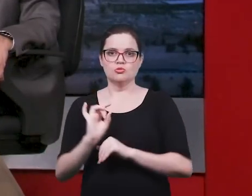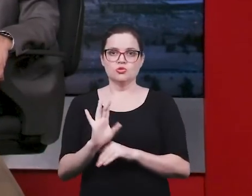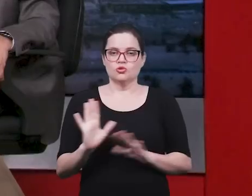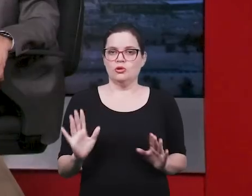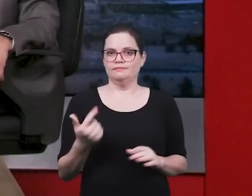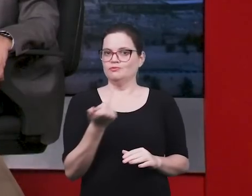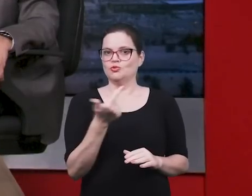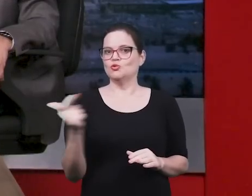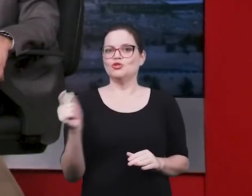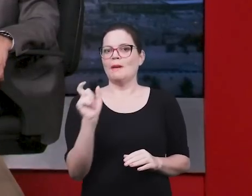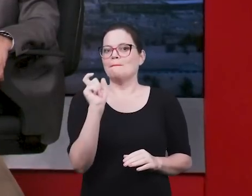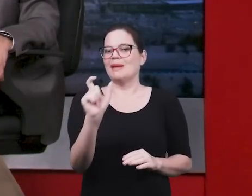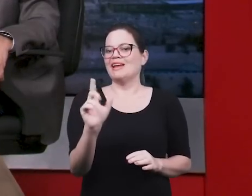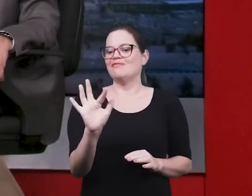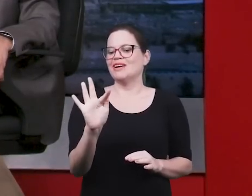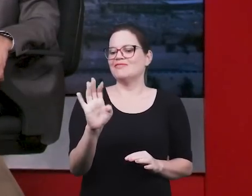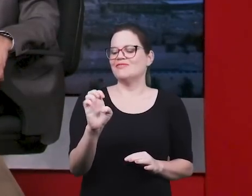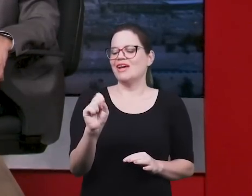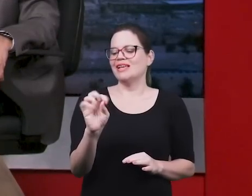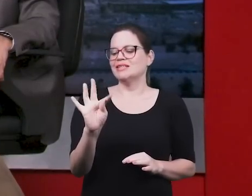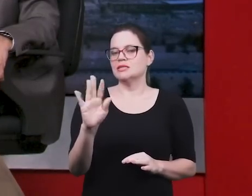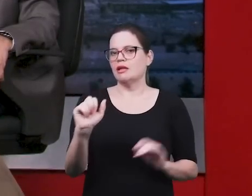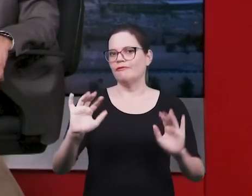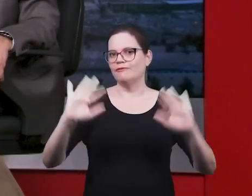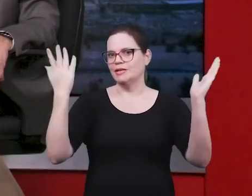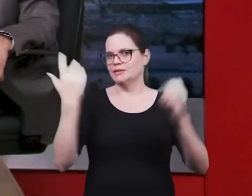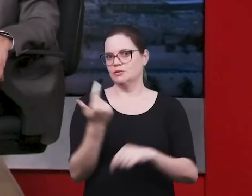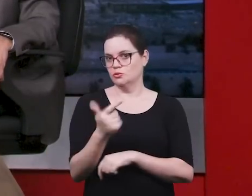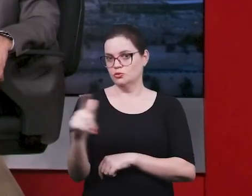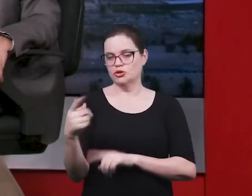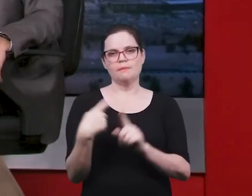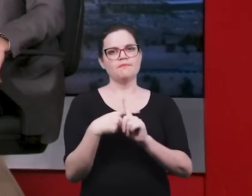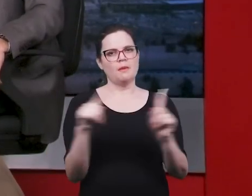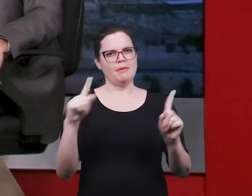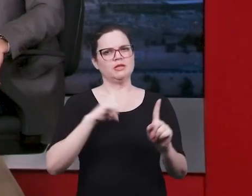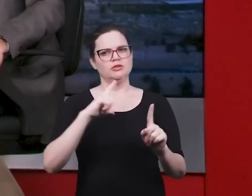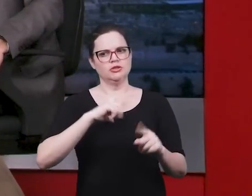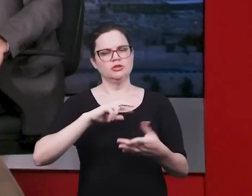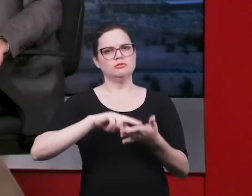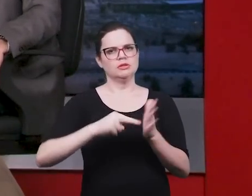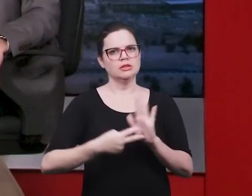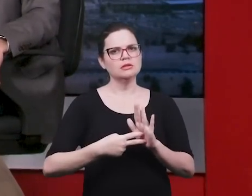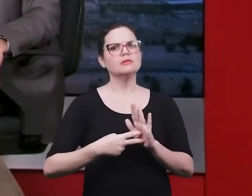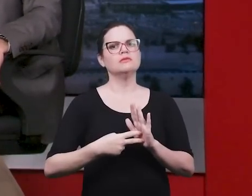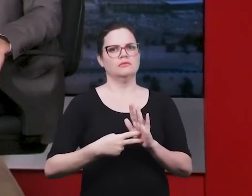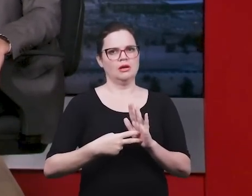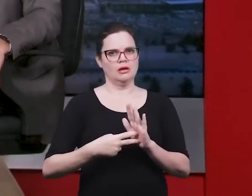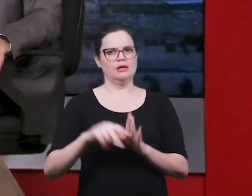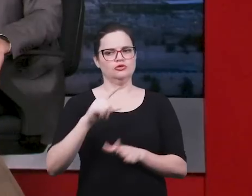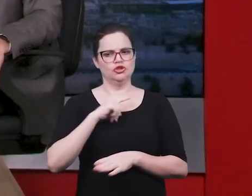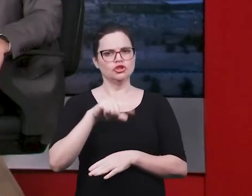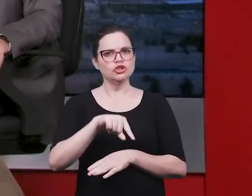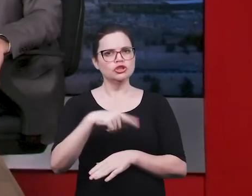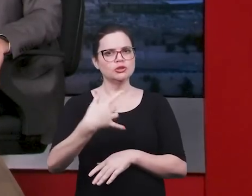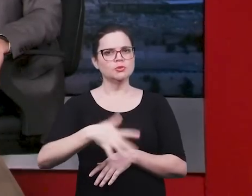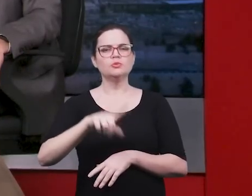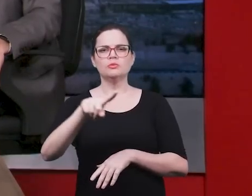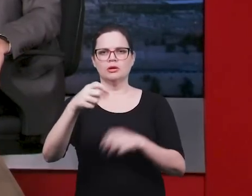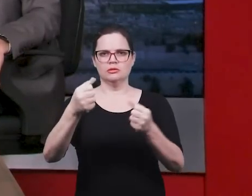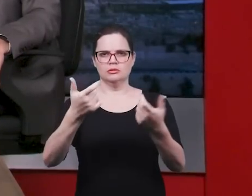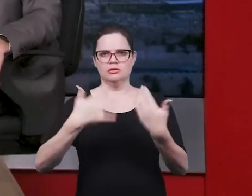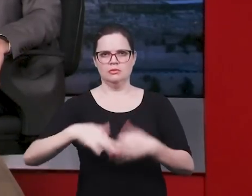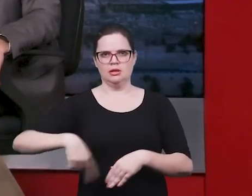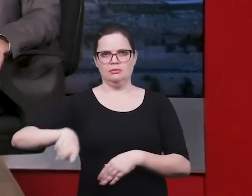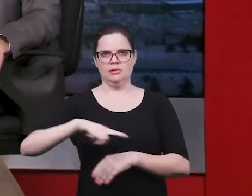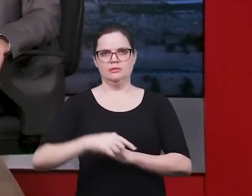ali tem uma circunstância muito significativa. Nesse sentido, o que é que o senhor pode falar